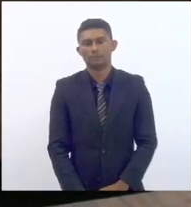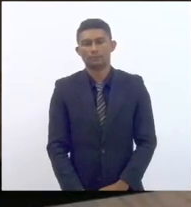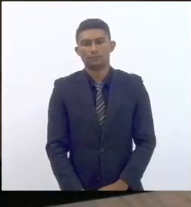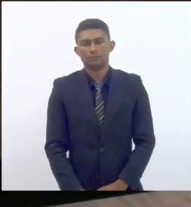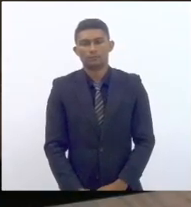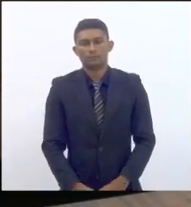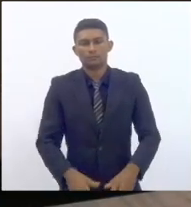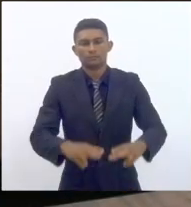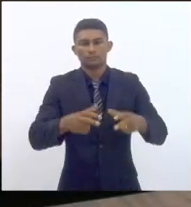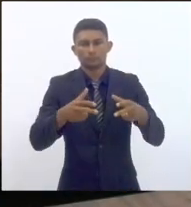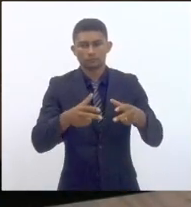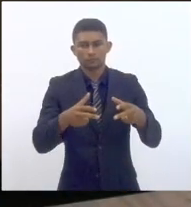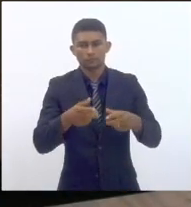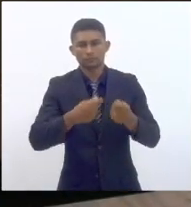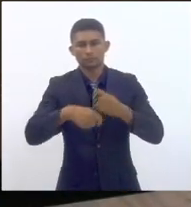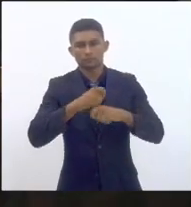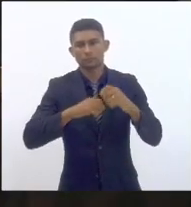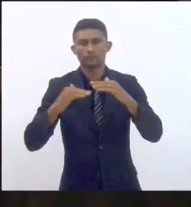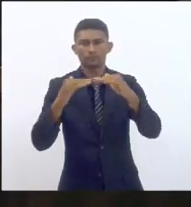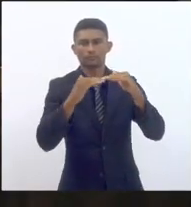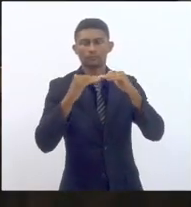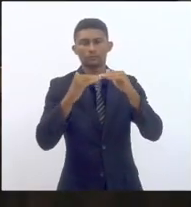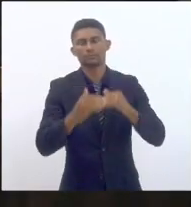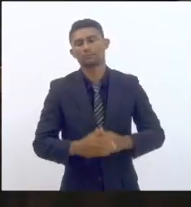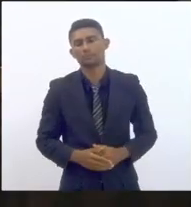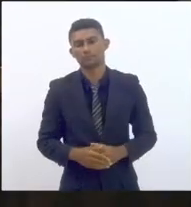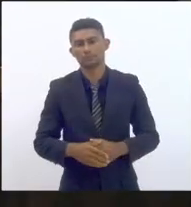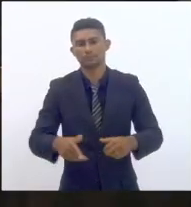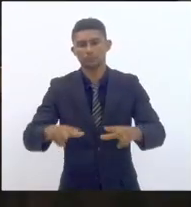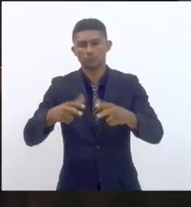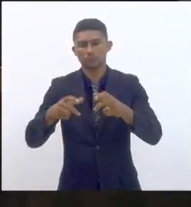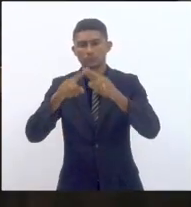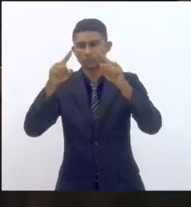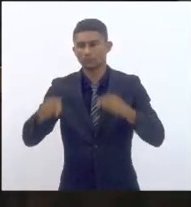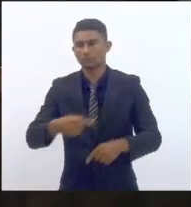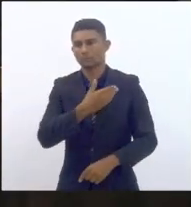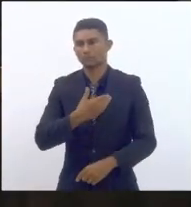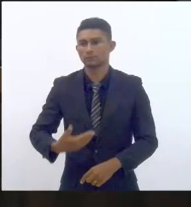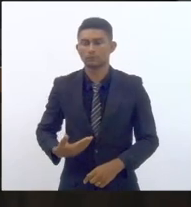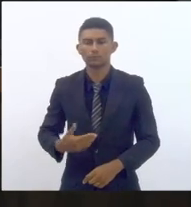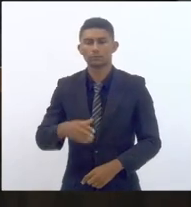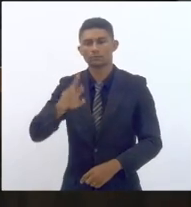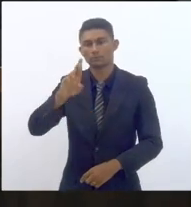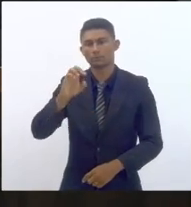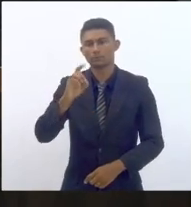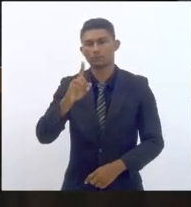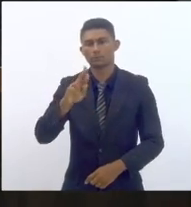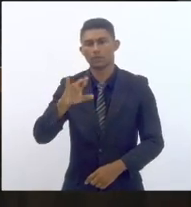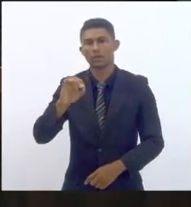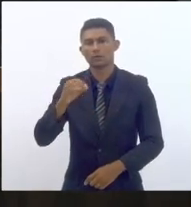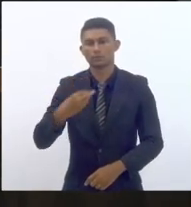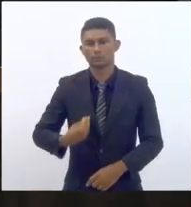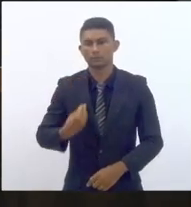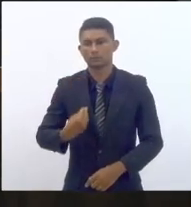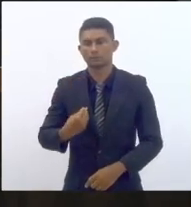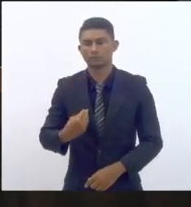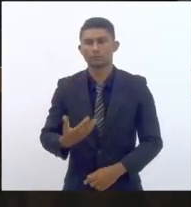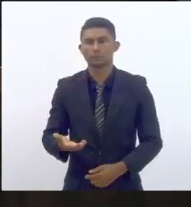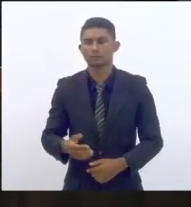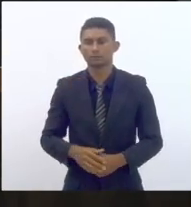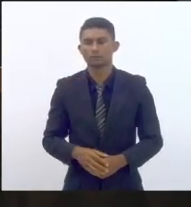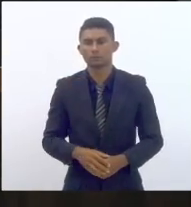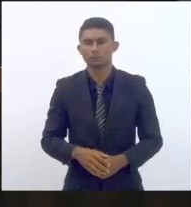Acompanhando o parecer da Comissão de Economia. Pela Comissão de Servidores Públicos, deputado Rodrigo Amorim. Deputado Rodrigo Amorim,